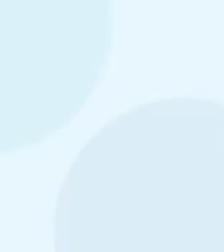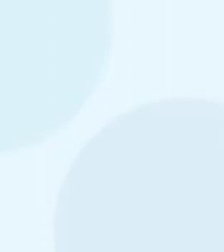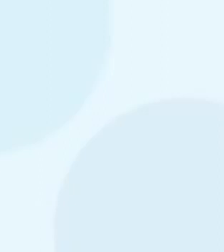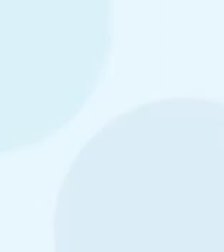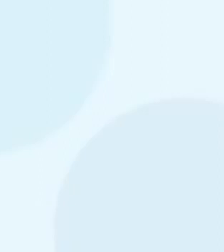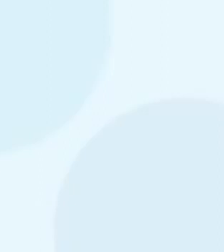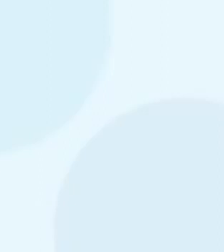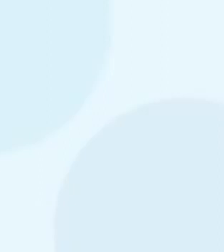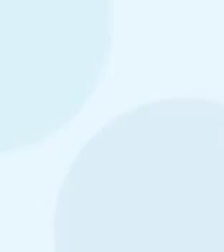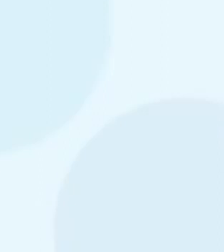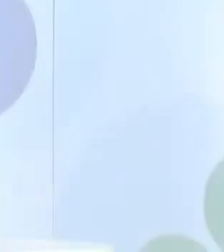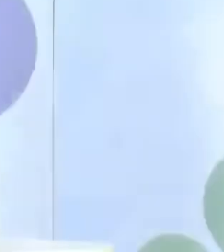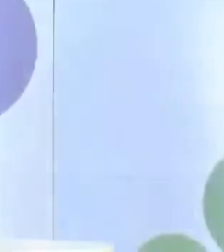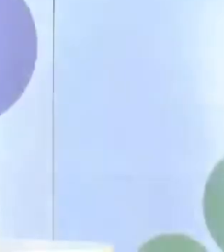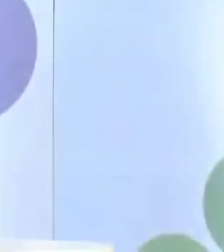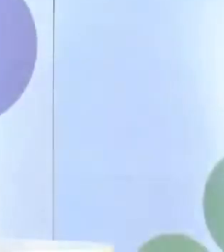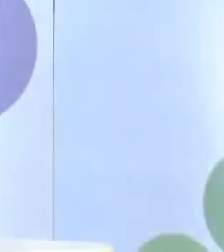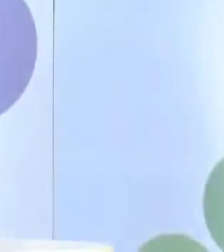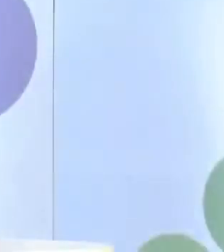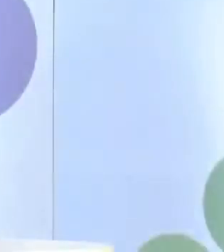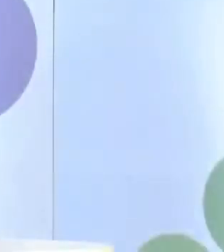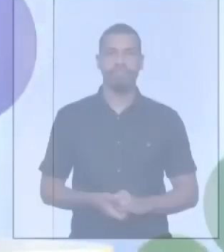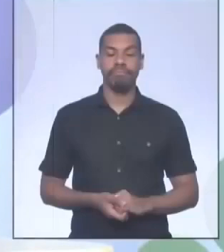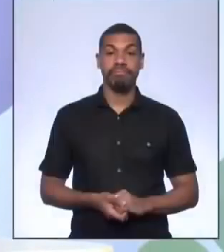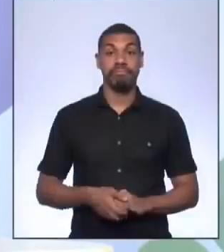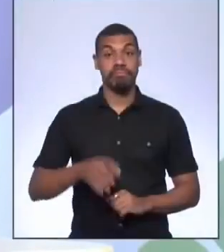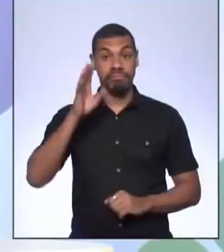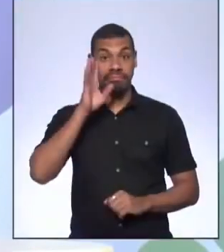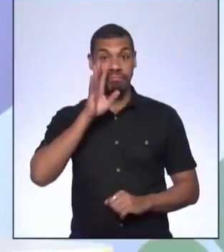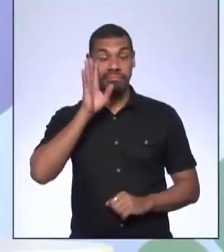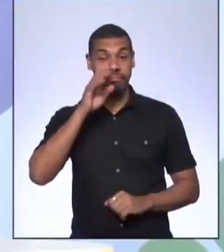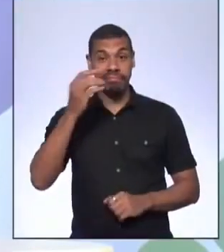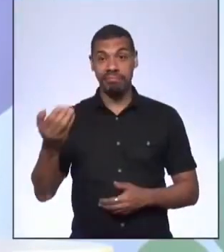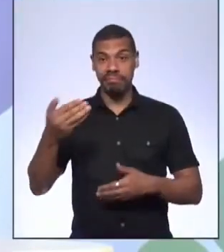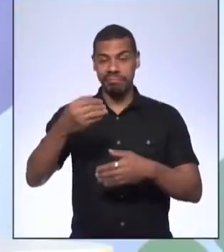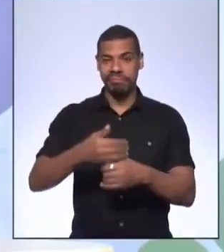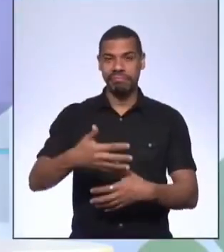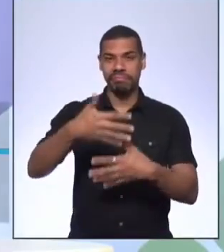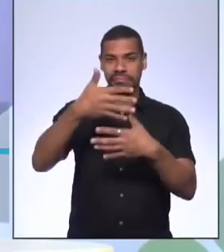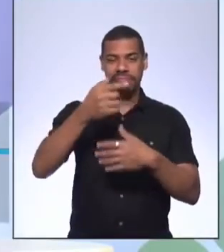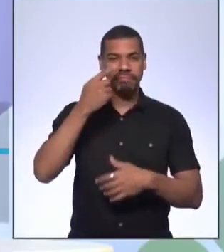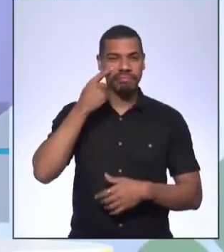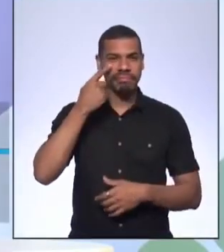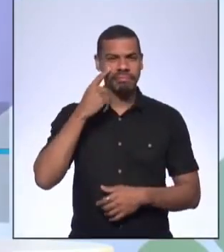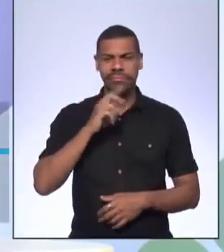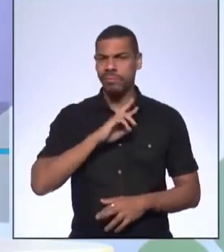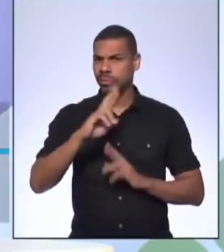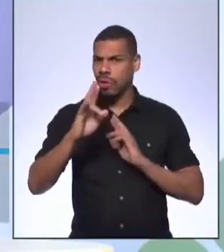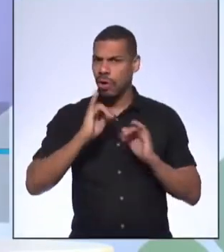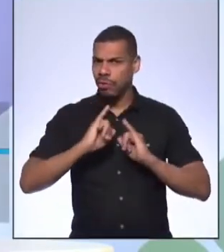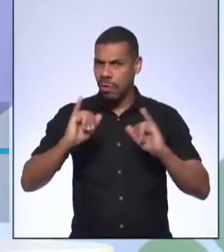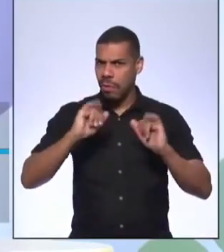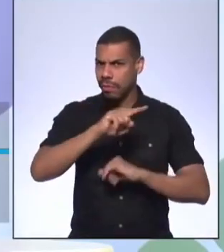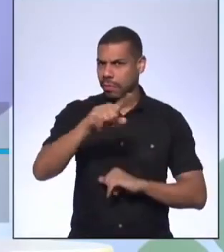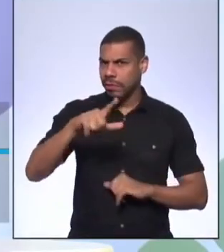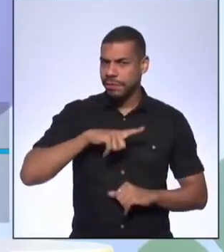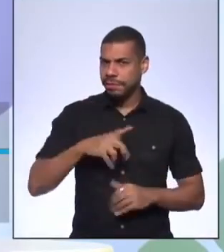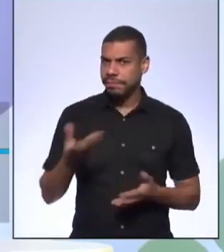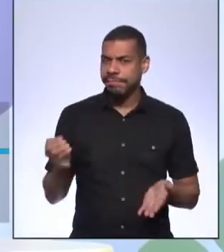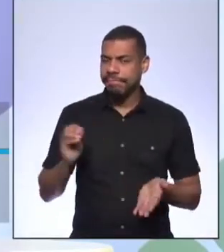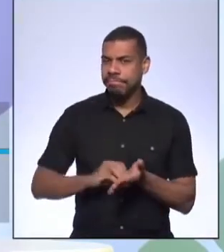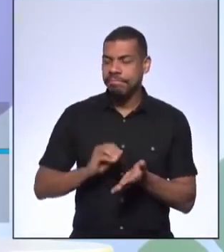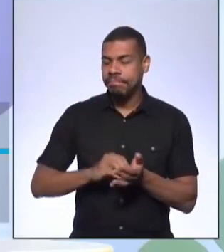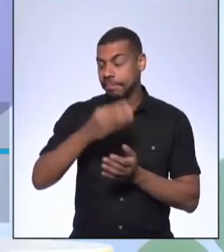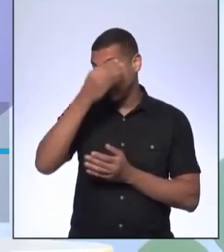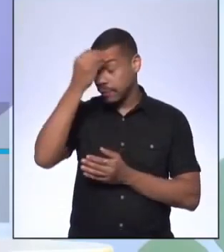Legal, voltamos para a interação. Eu só quero dar uma informação aqui que eu não dei para